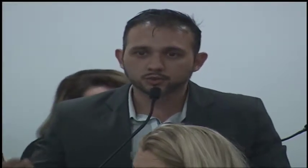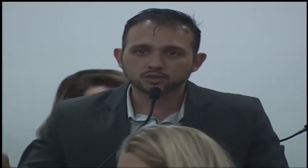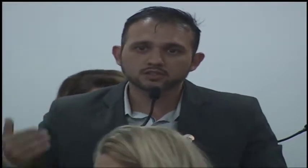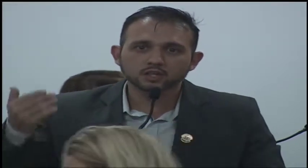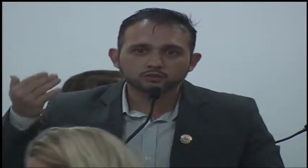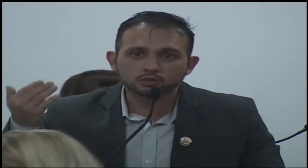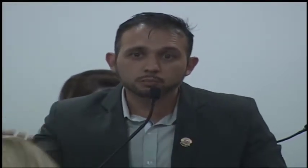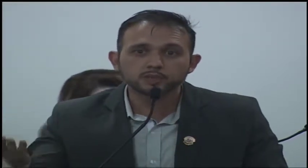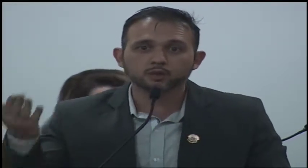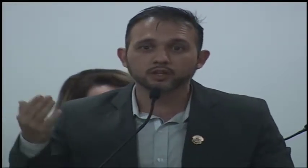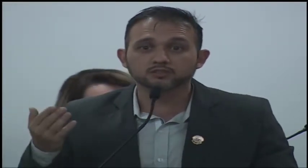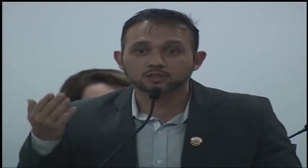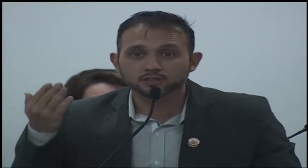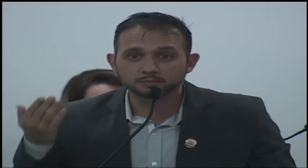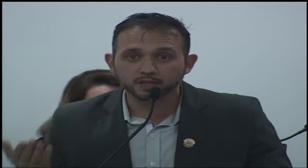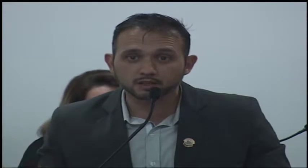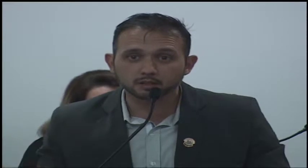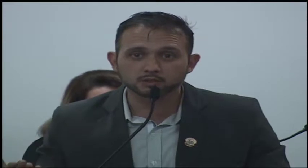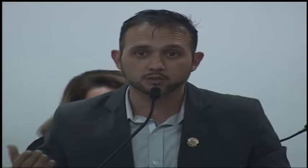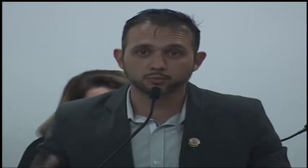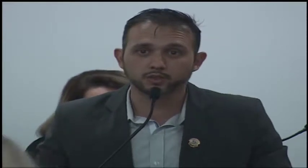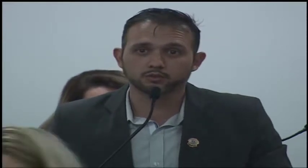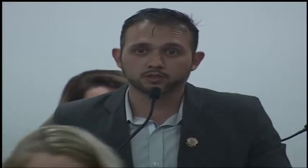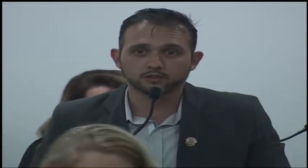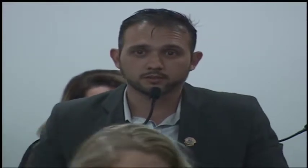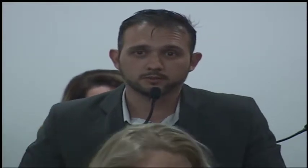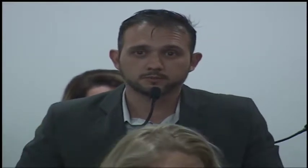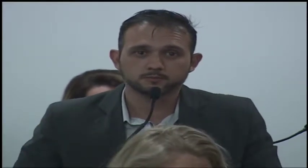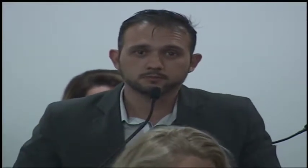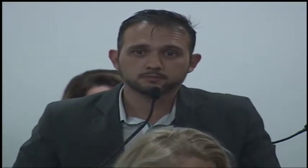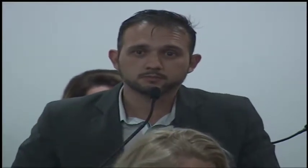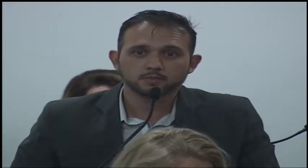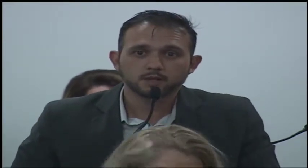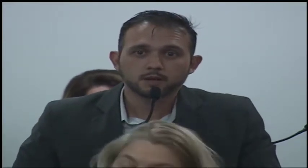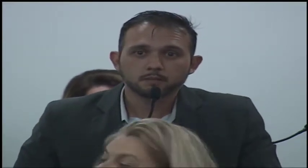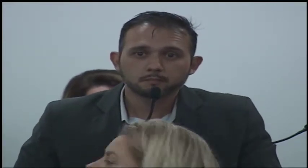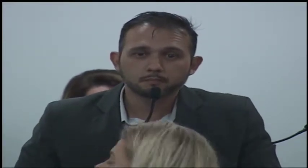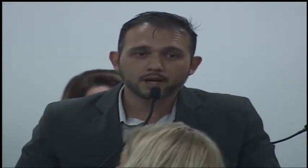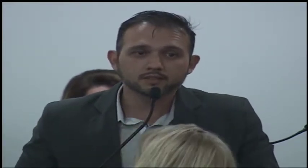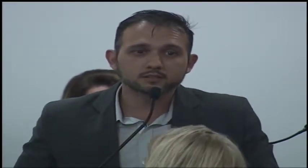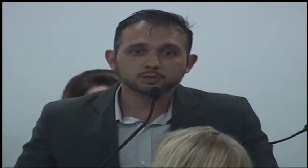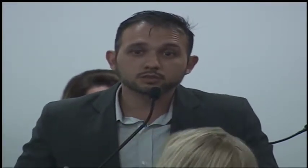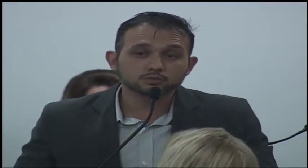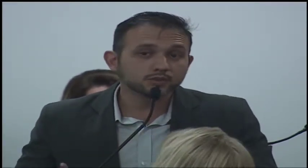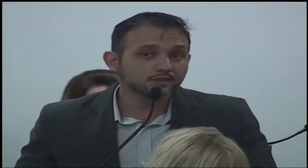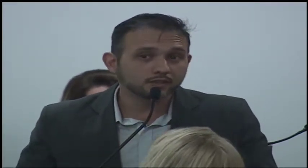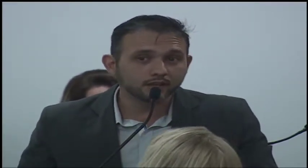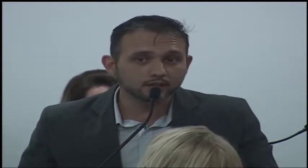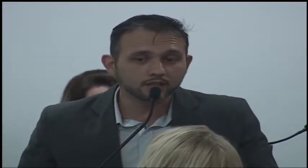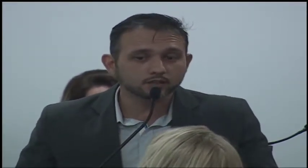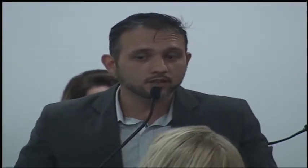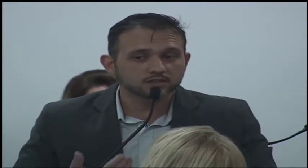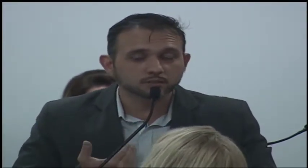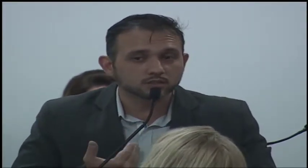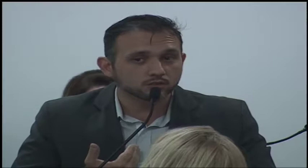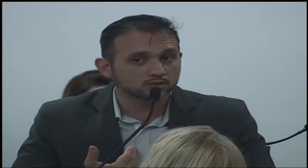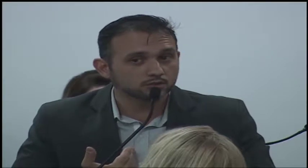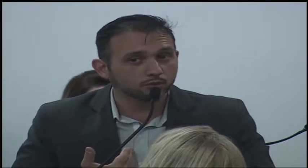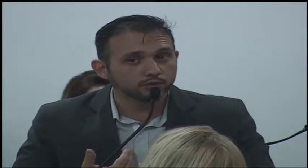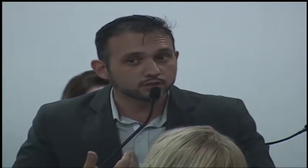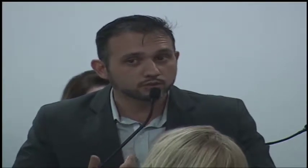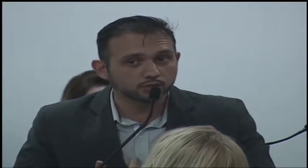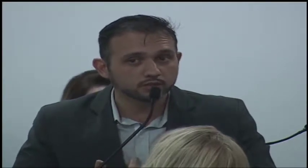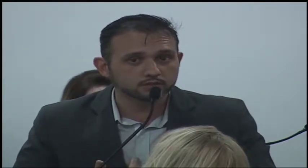outras pessoas têm as suas opiniões e nós respeitamos as opiniões. Mas as pessoas não entendem que nós temos as